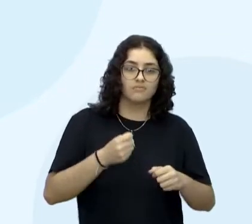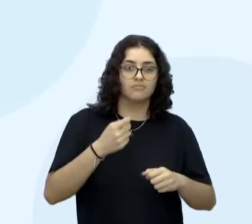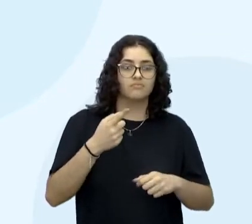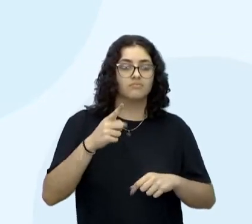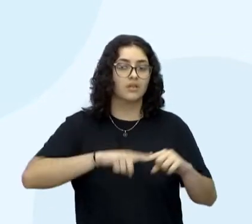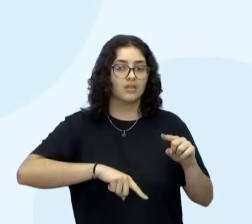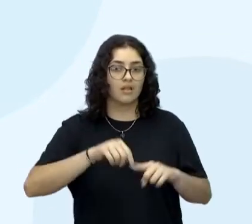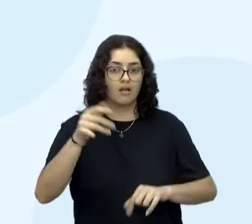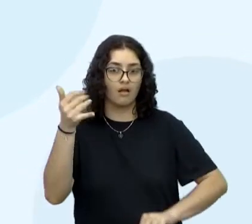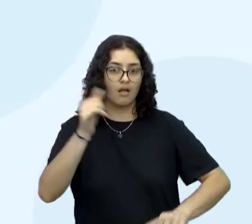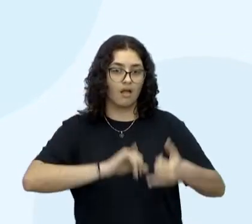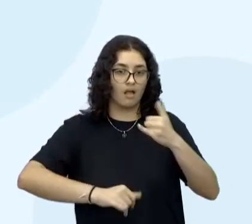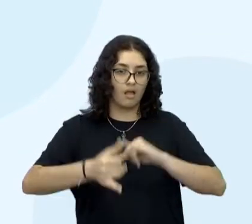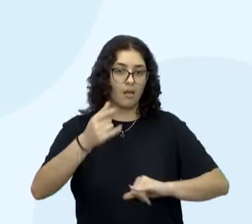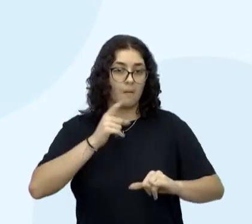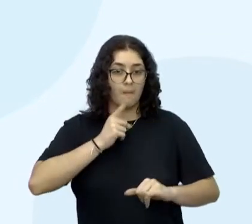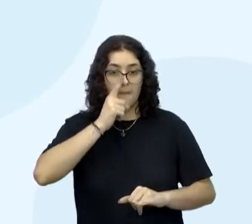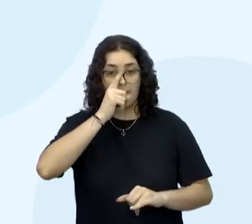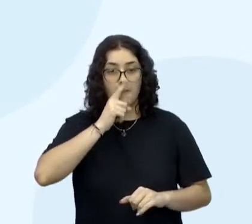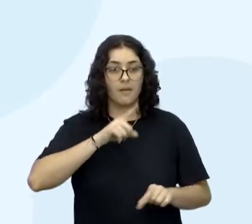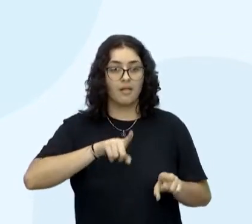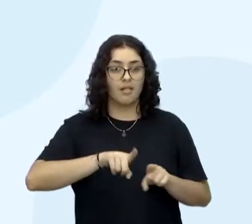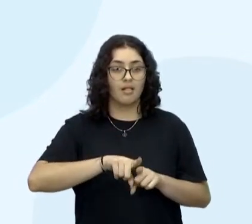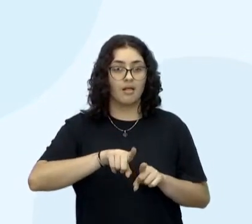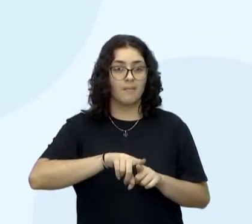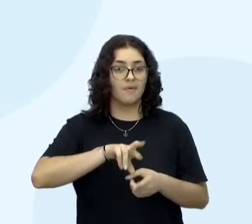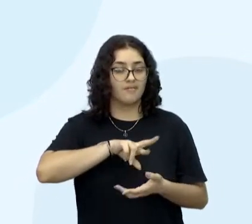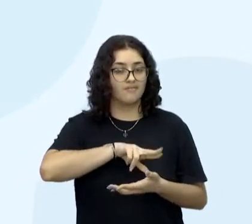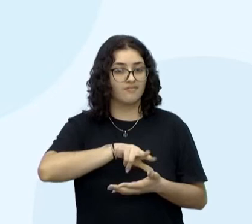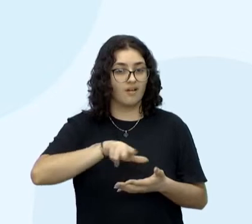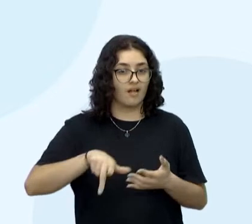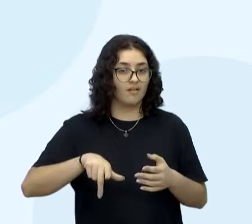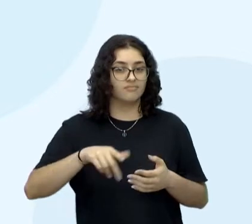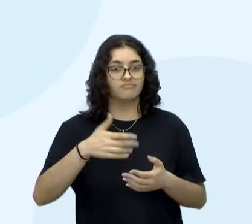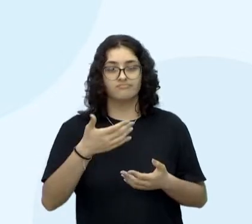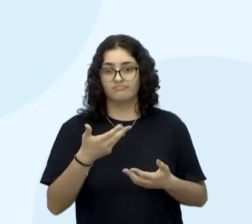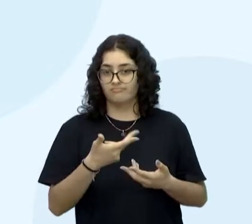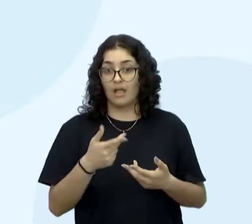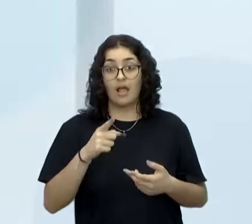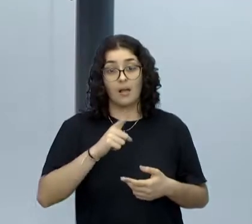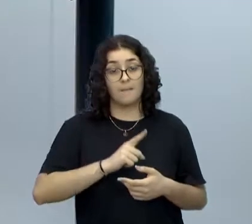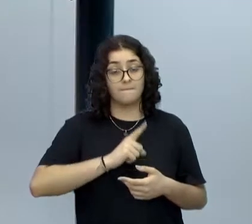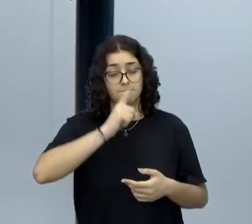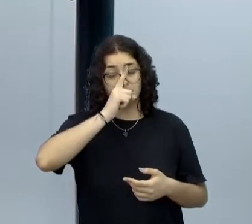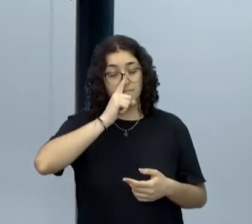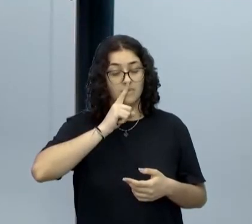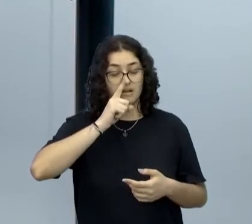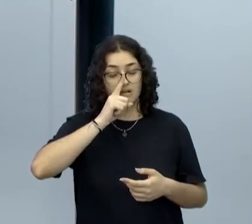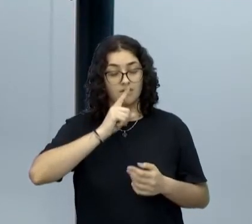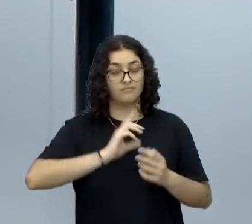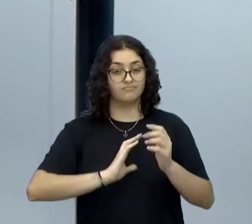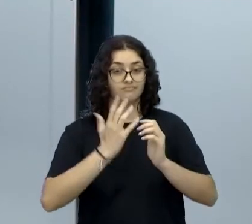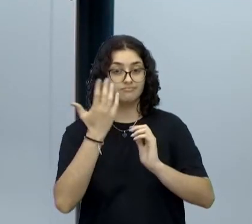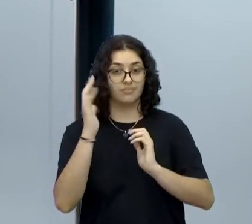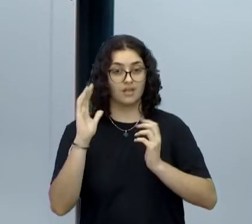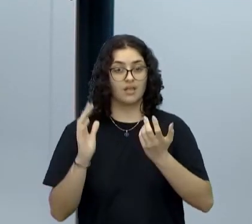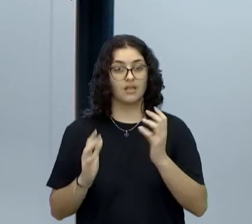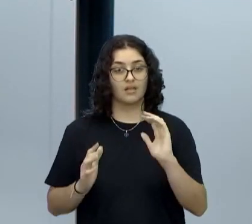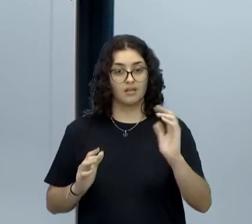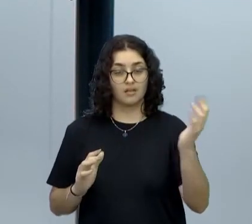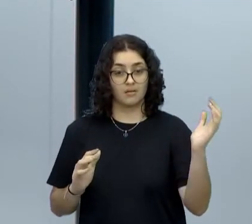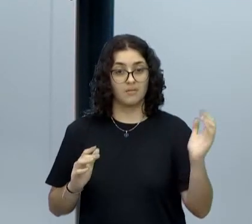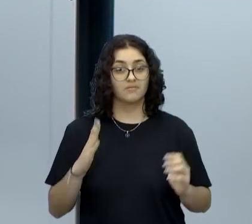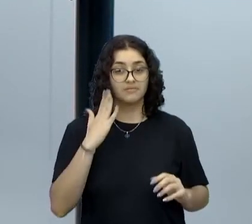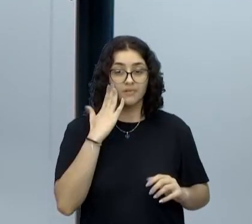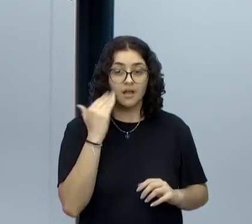alto risco, além de dejetos sólidos. E isso daí prejudica demais o meio ambiente, tá certo? A